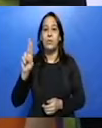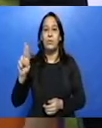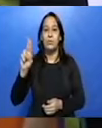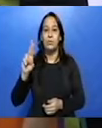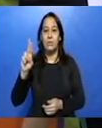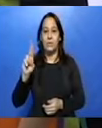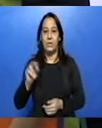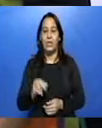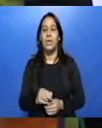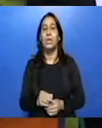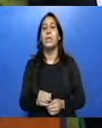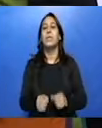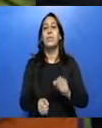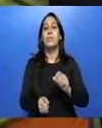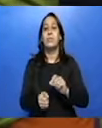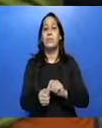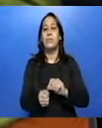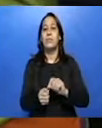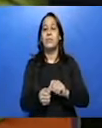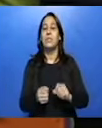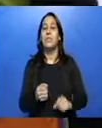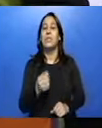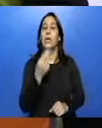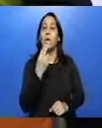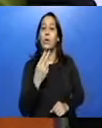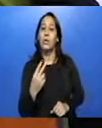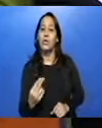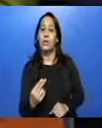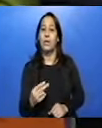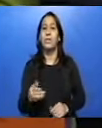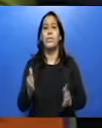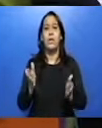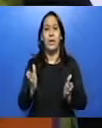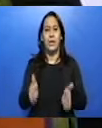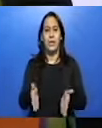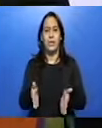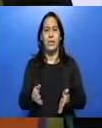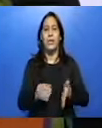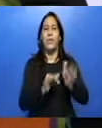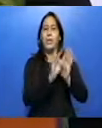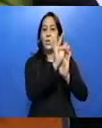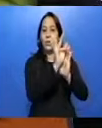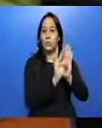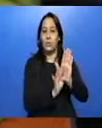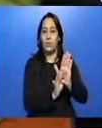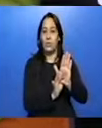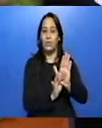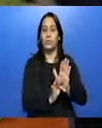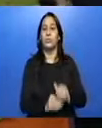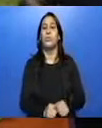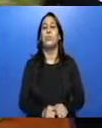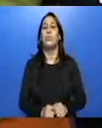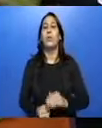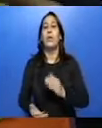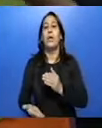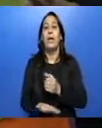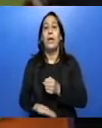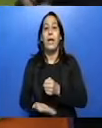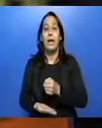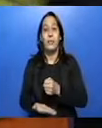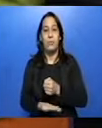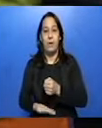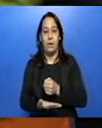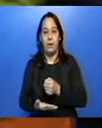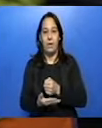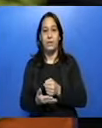seção Produção Oral. É que aqui, esse texto nosso aqui vai servir de base, de